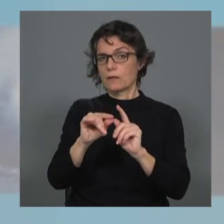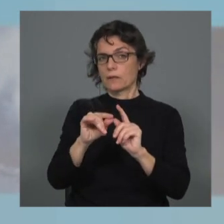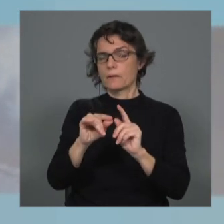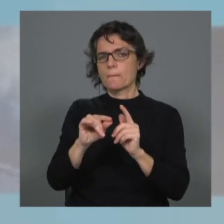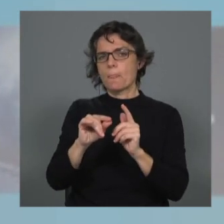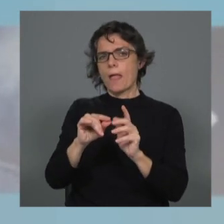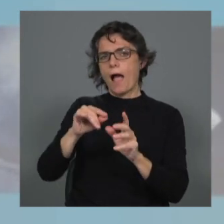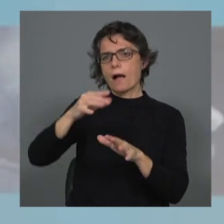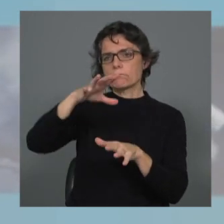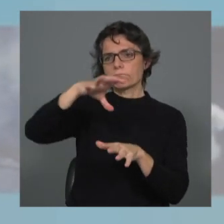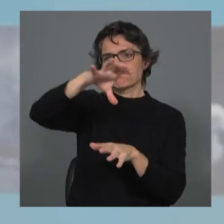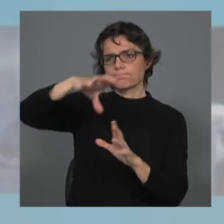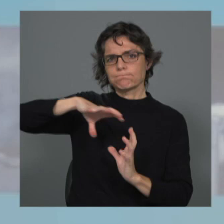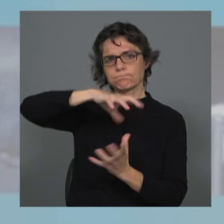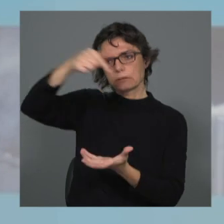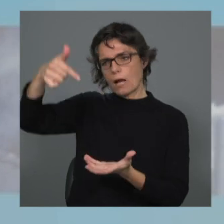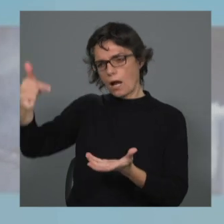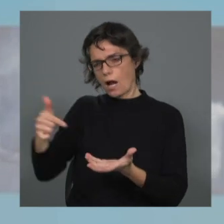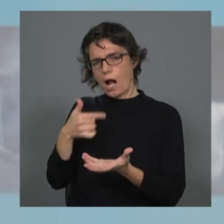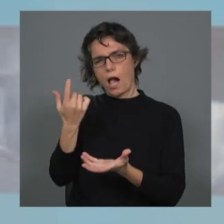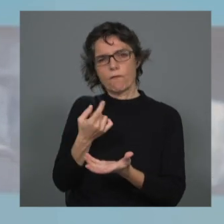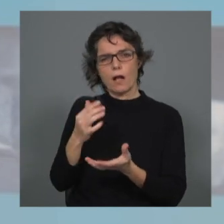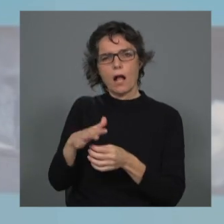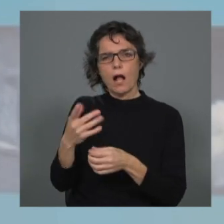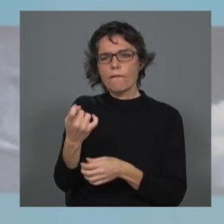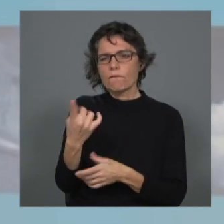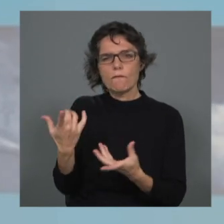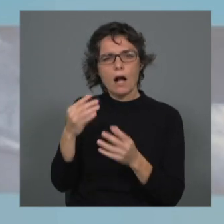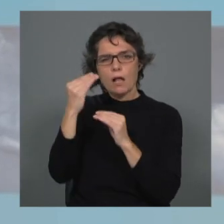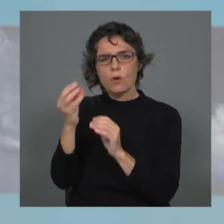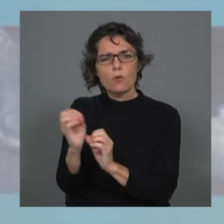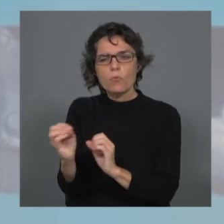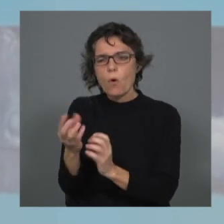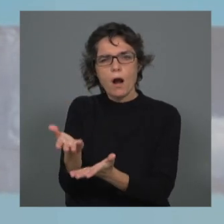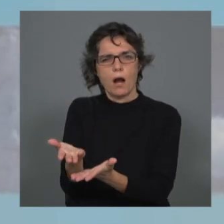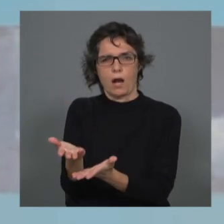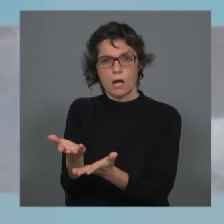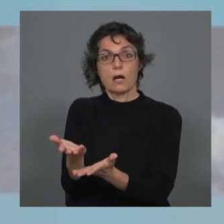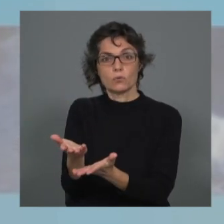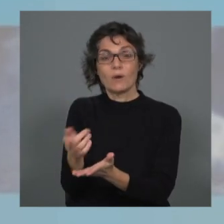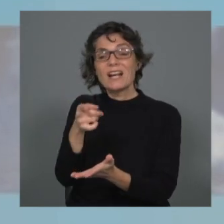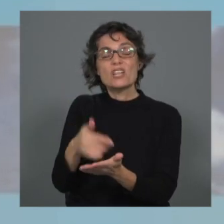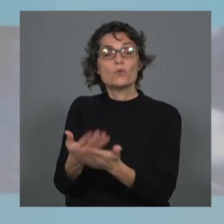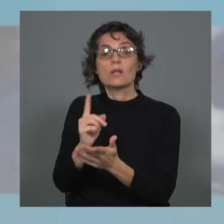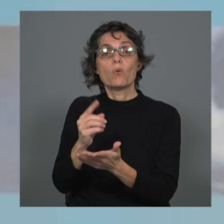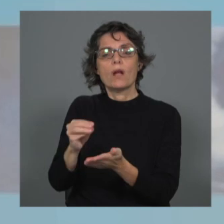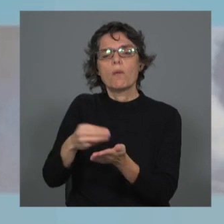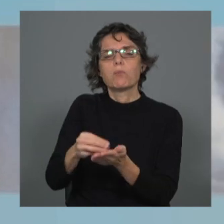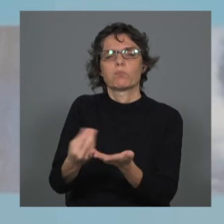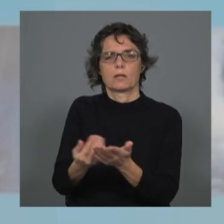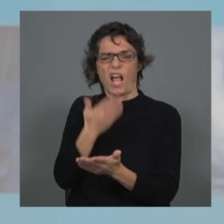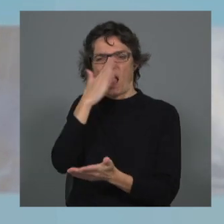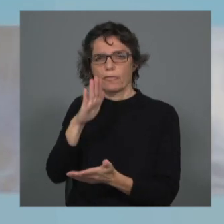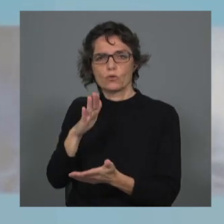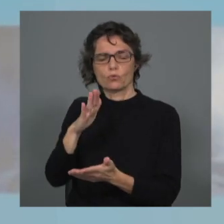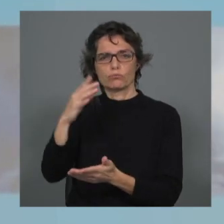de facto, a inexistência da educação acaba por fazer perdurar a pobreza, fazer perdurar atitudes